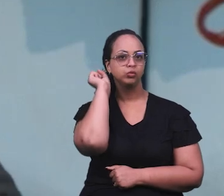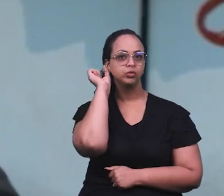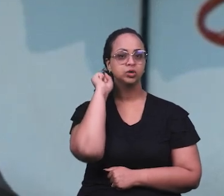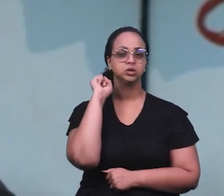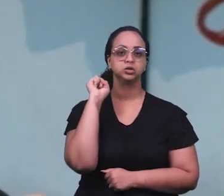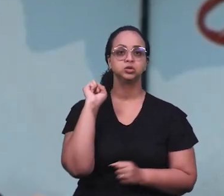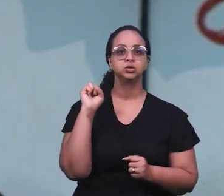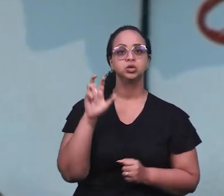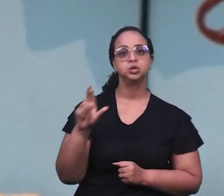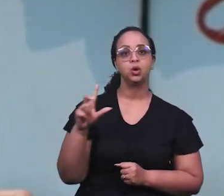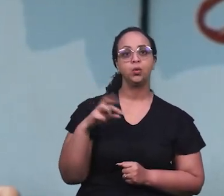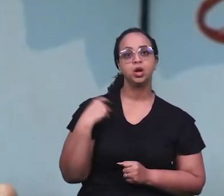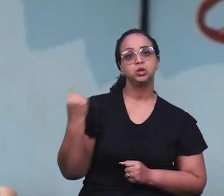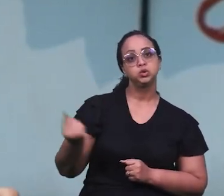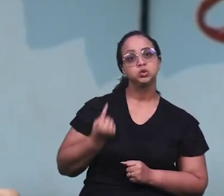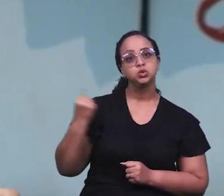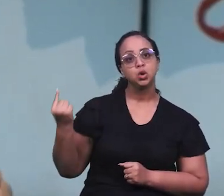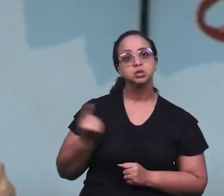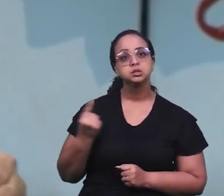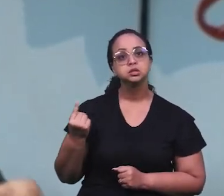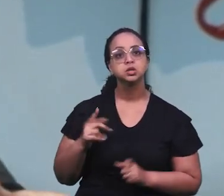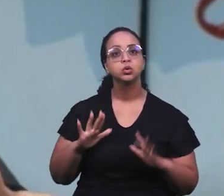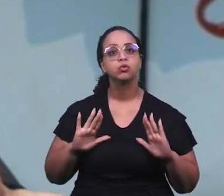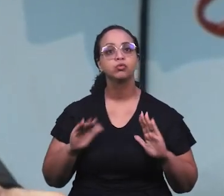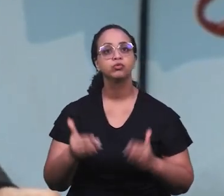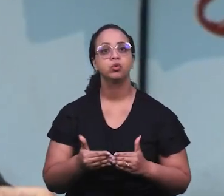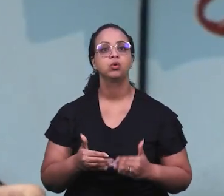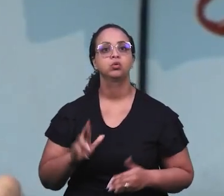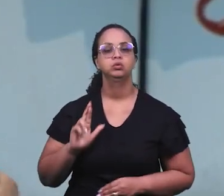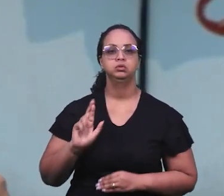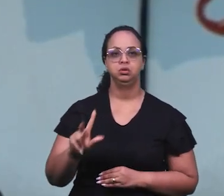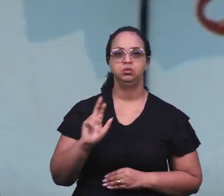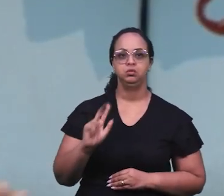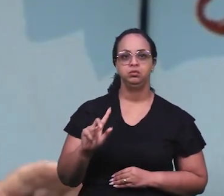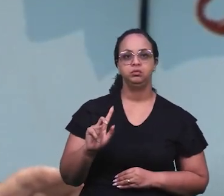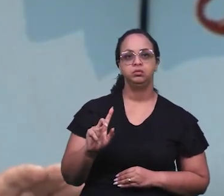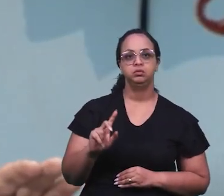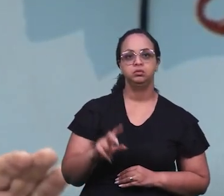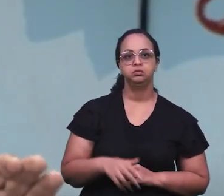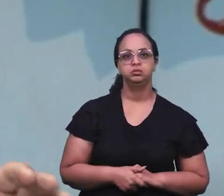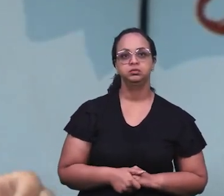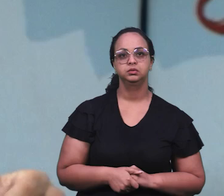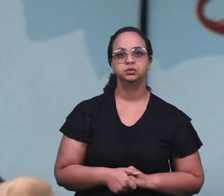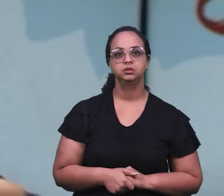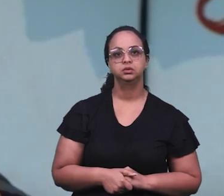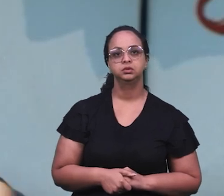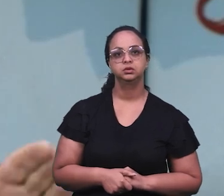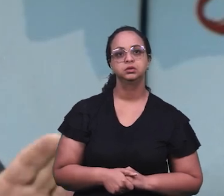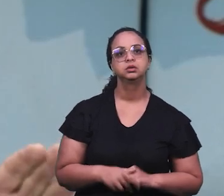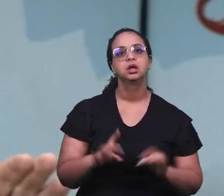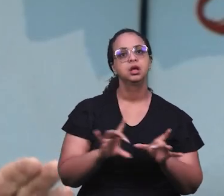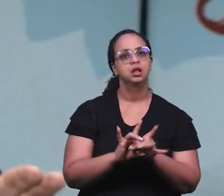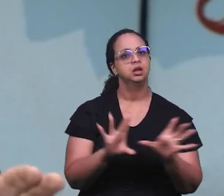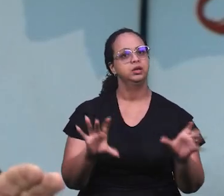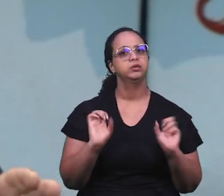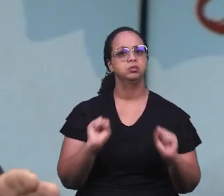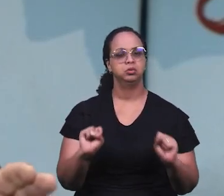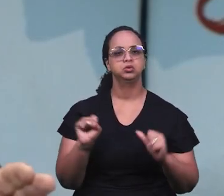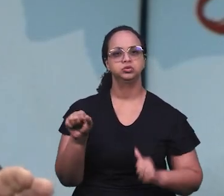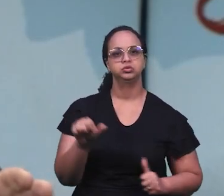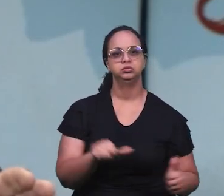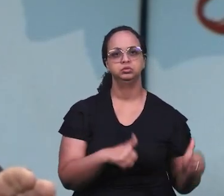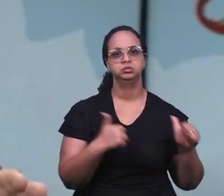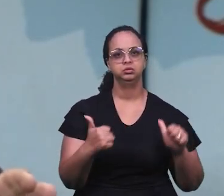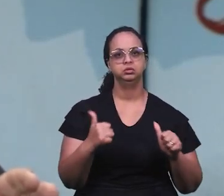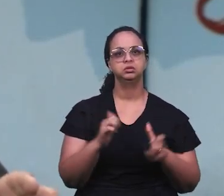da igreja. Não precisa ser algo exclusivo, né, específico para ele, né? Então você não precisa ter essa ressalva, entendeu? Tem total liberdade de ele entrar juntamente